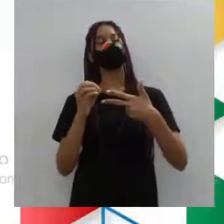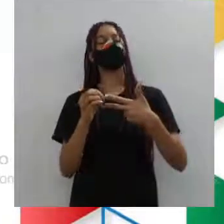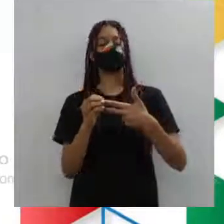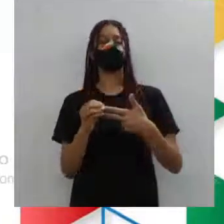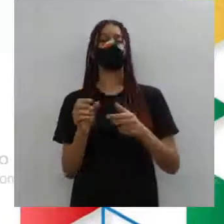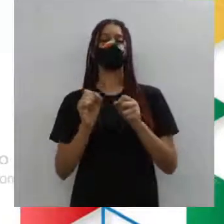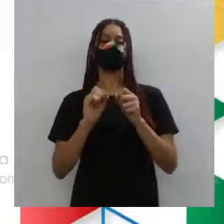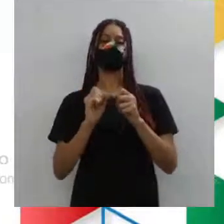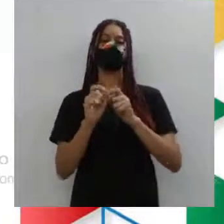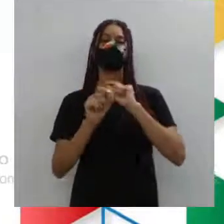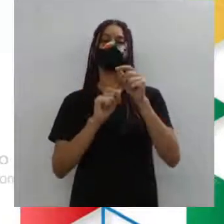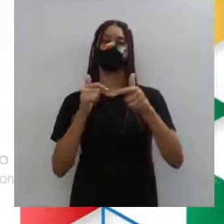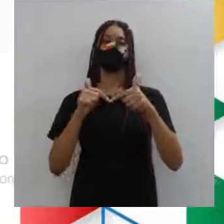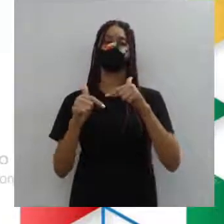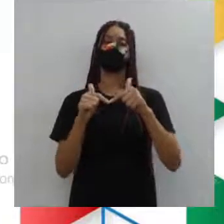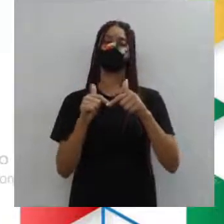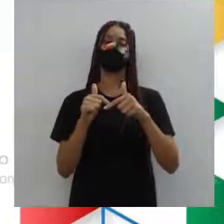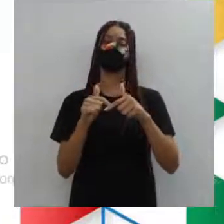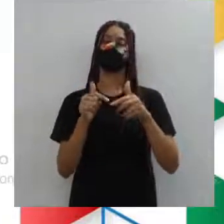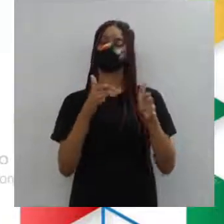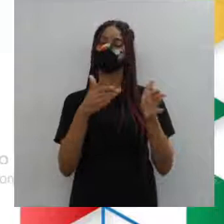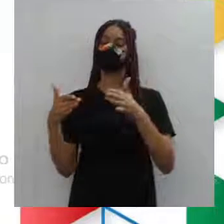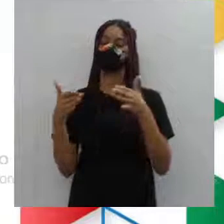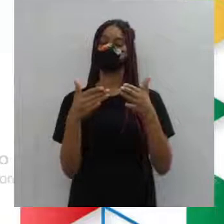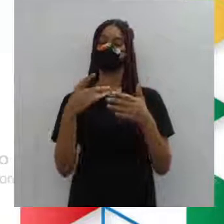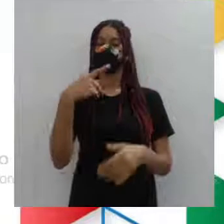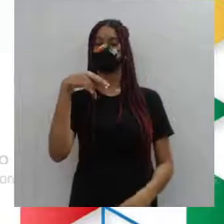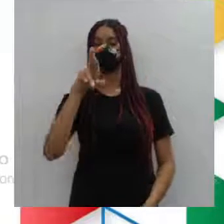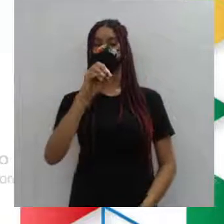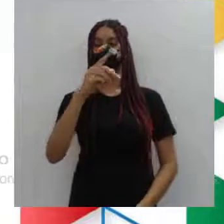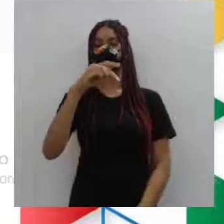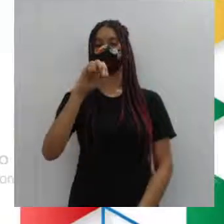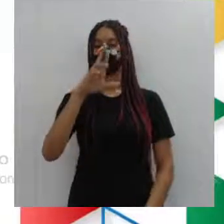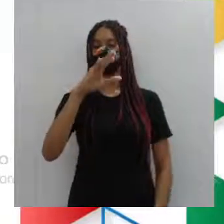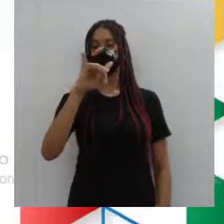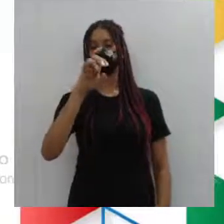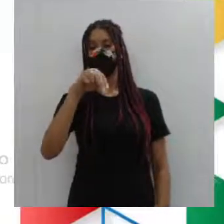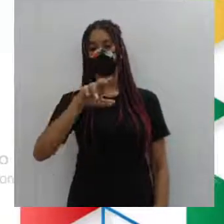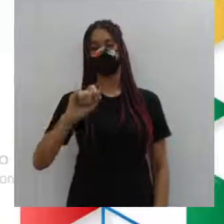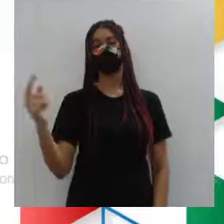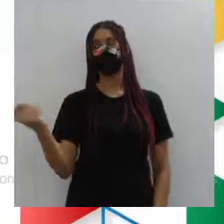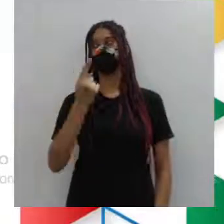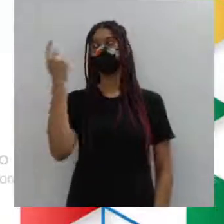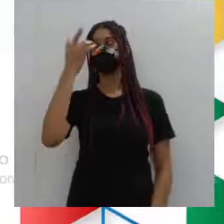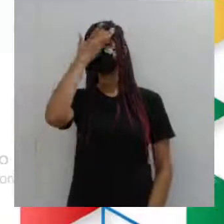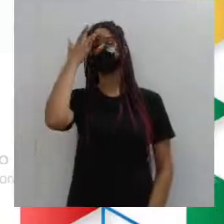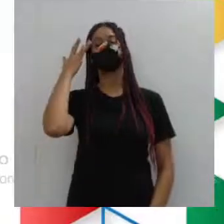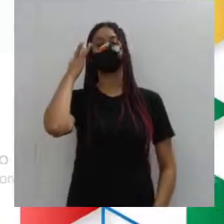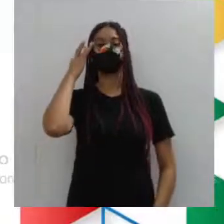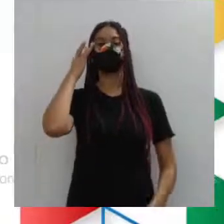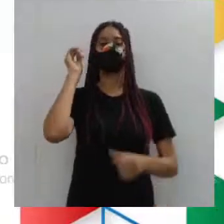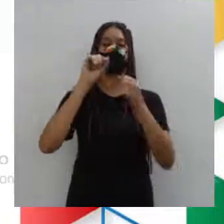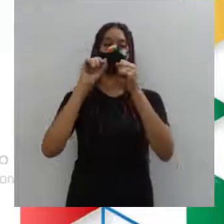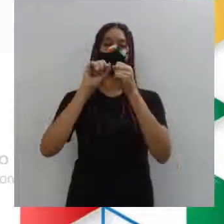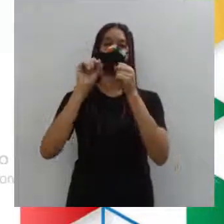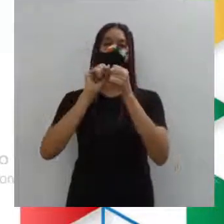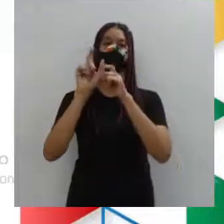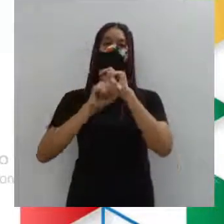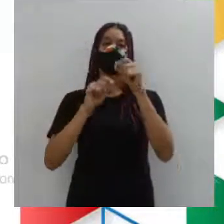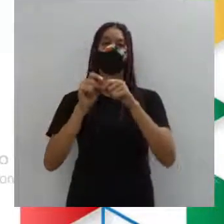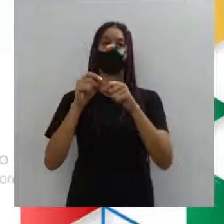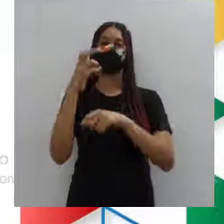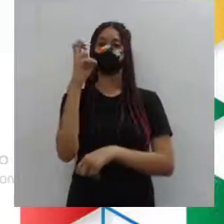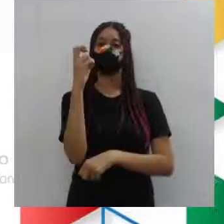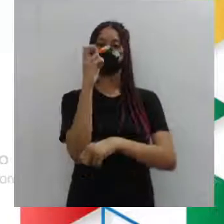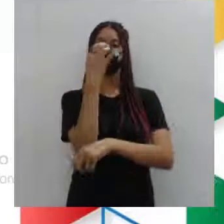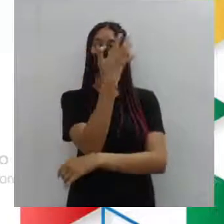fácil trabalhar segmentos proporcionais, tá bom? Um biólogo mediu a altura de 5 árvores distintas e